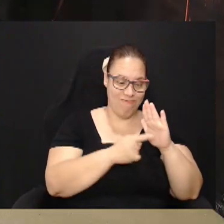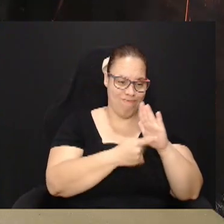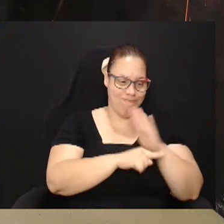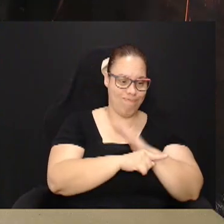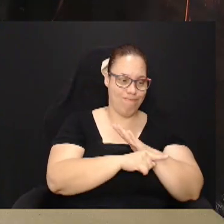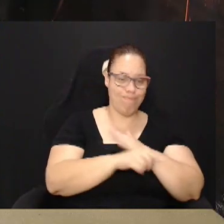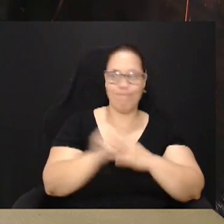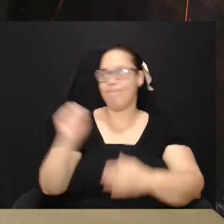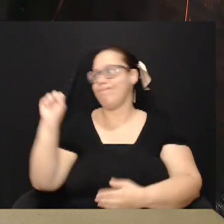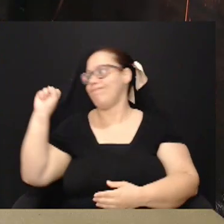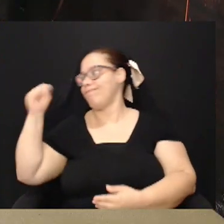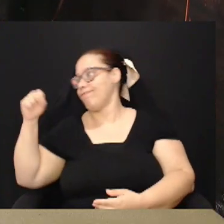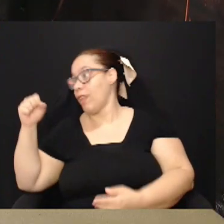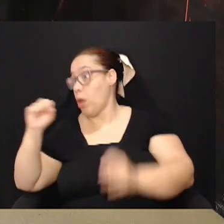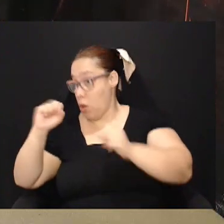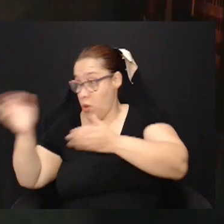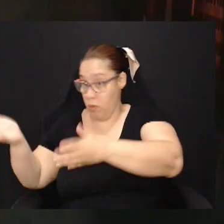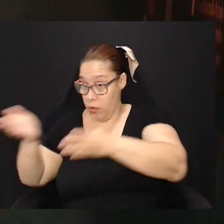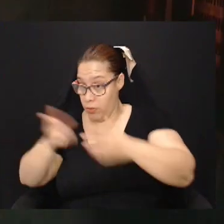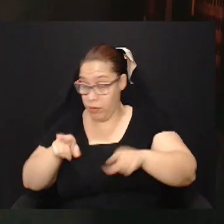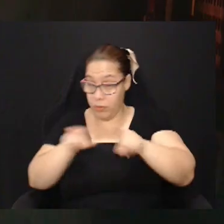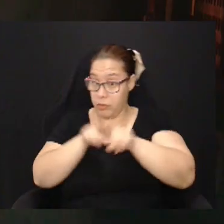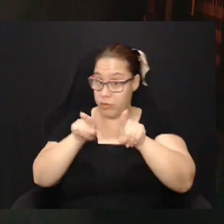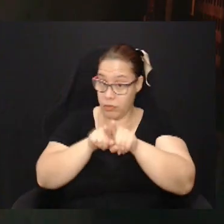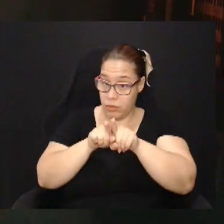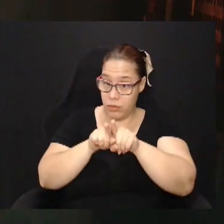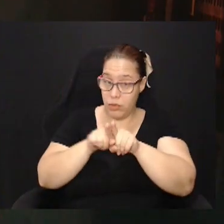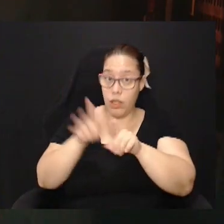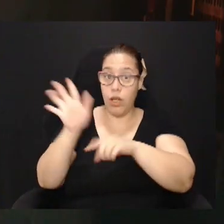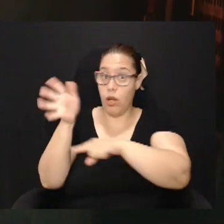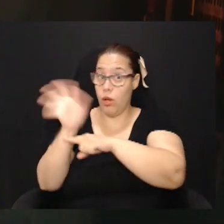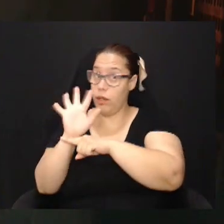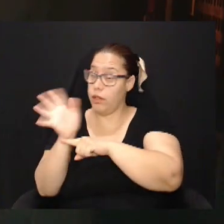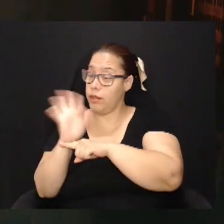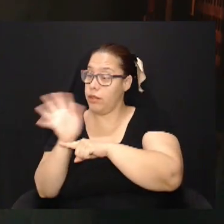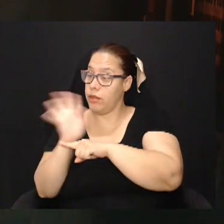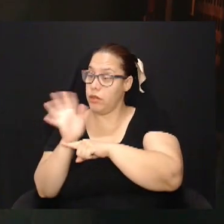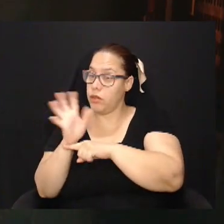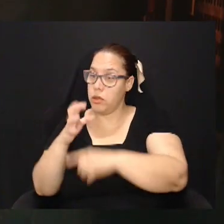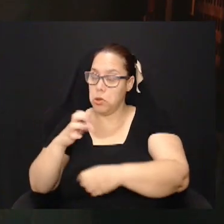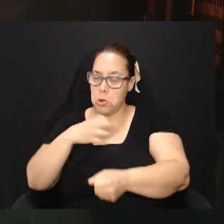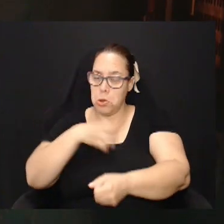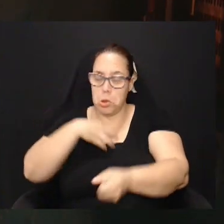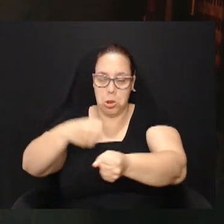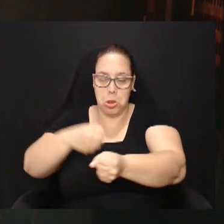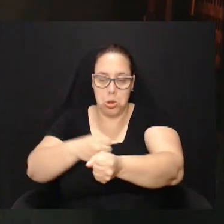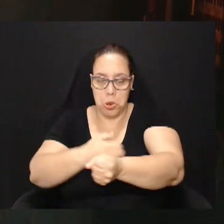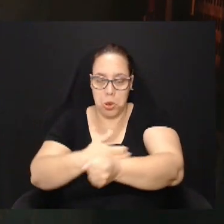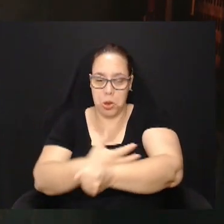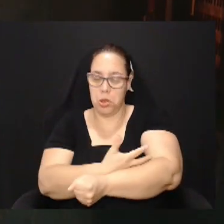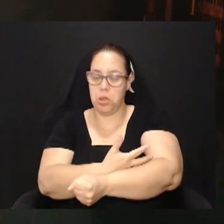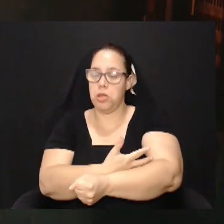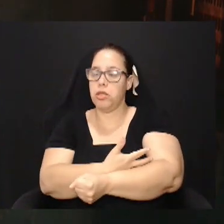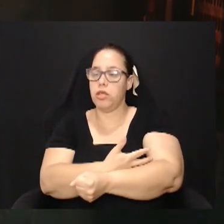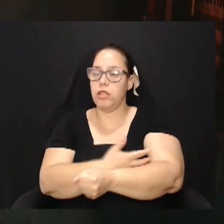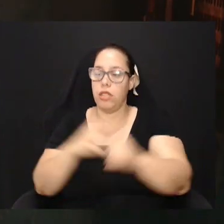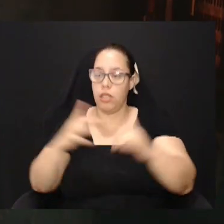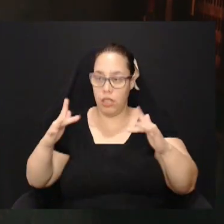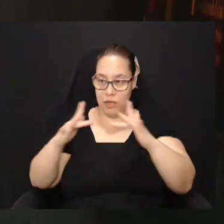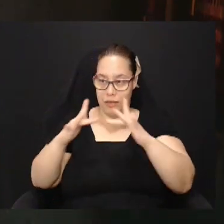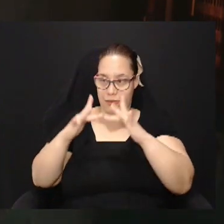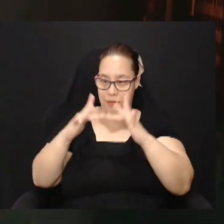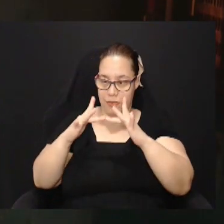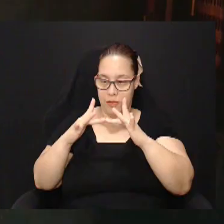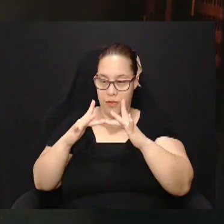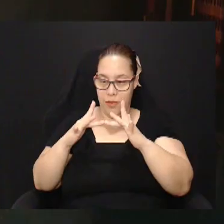gente pode trazer a questão dos filmes e das emoções interligando com o